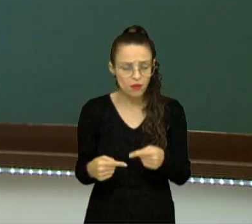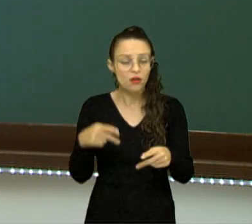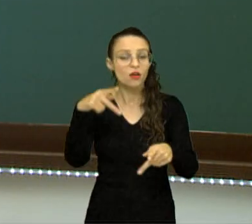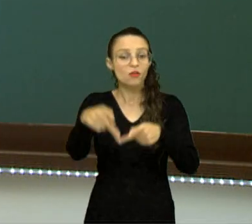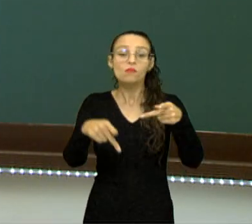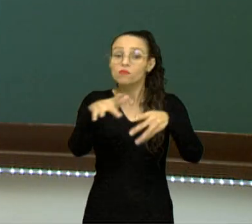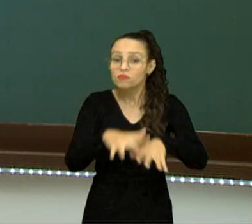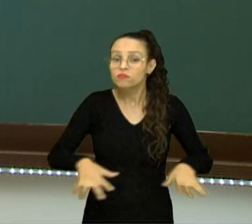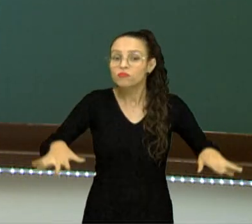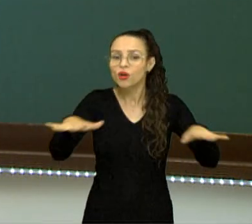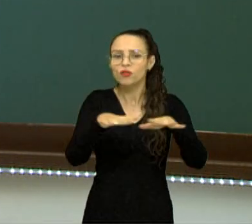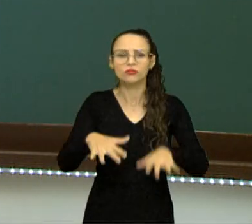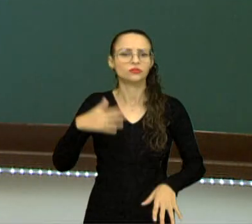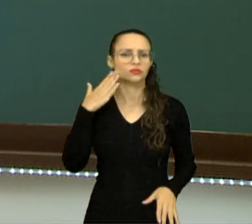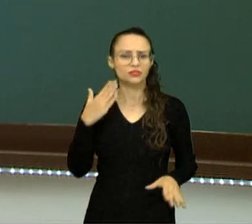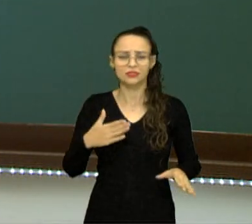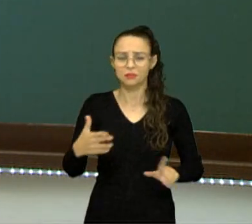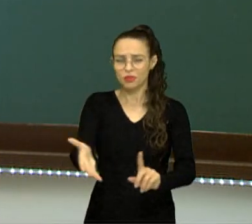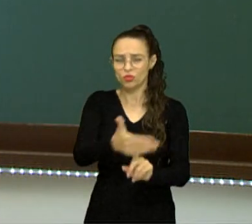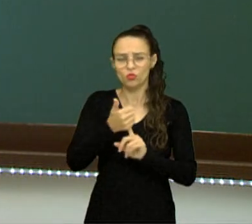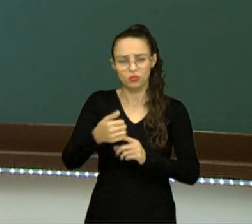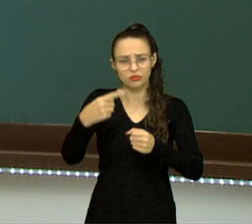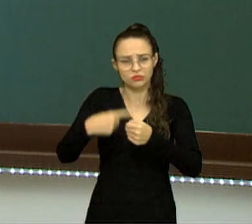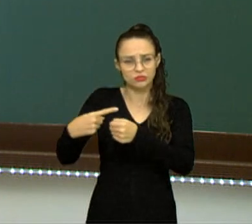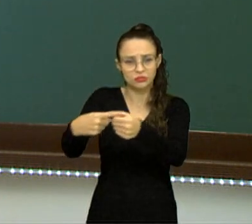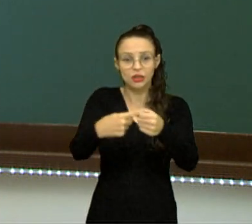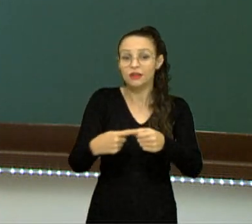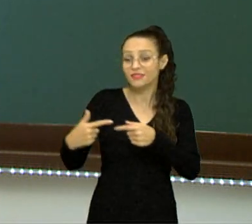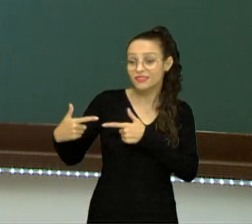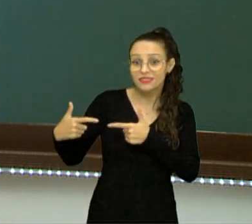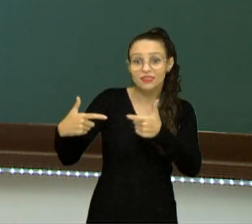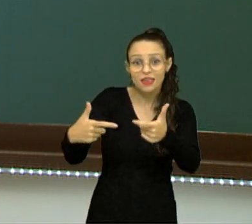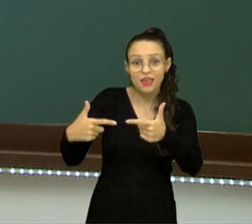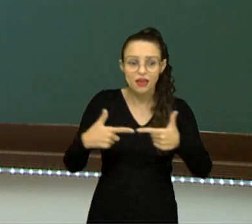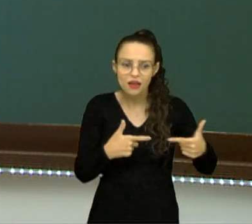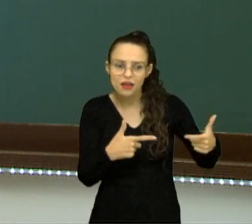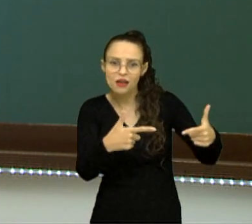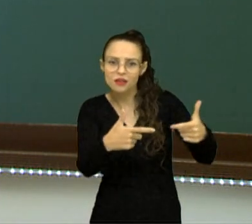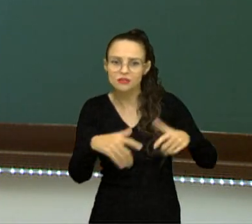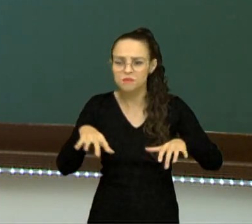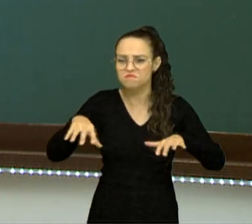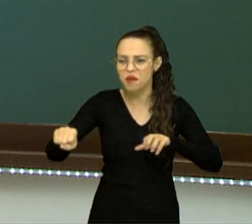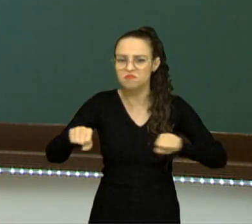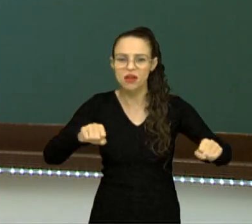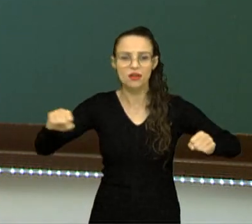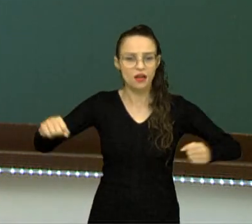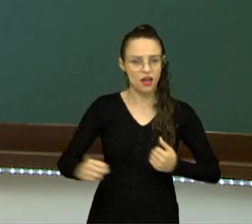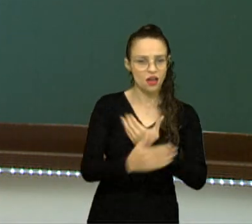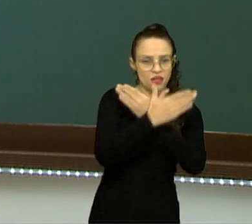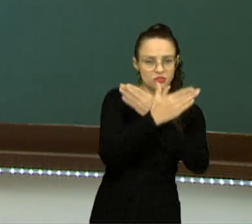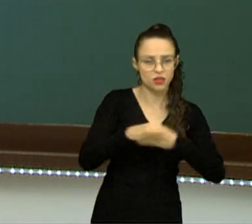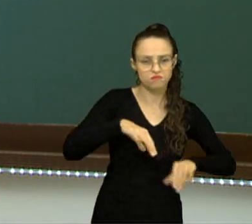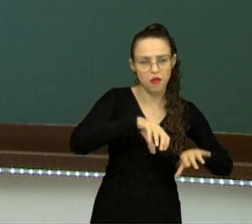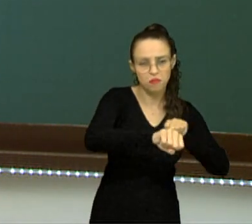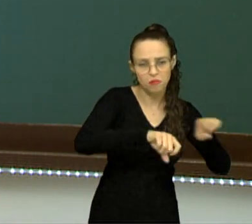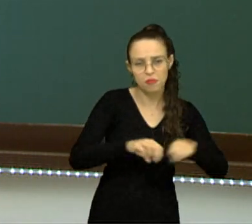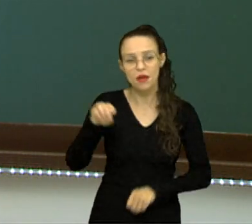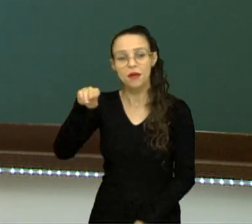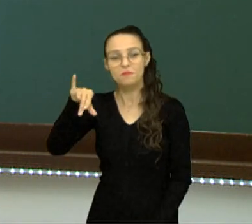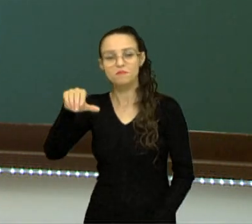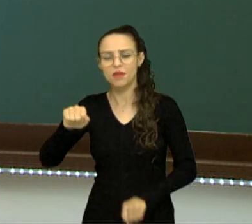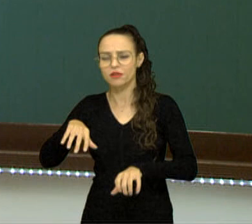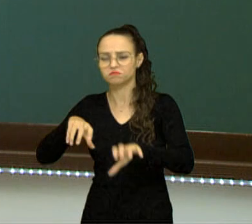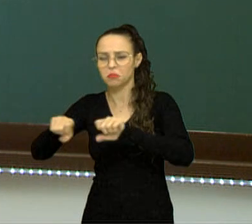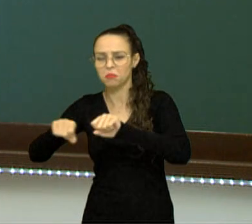que tinha domínios de cidades, inclusive guerras entre elas, domínios, os astecas dominando outras cidades, os maias dominando